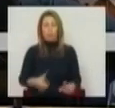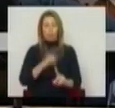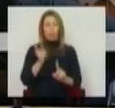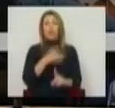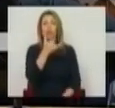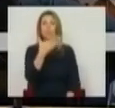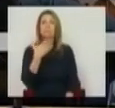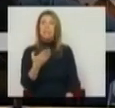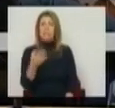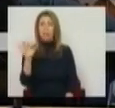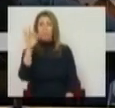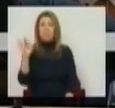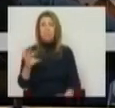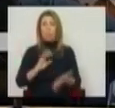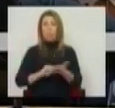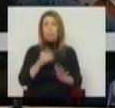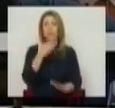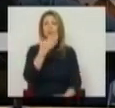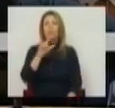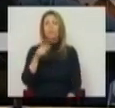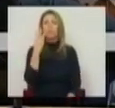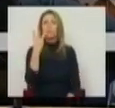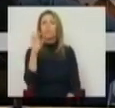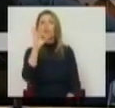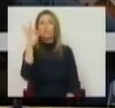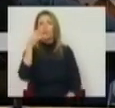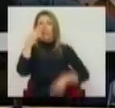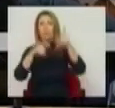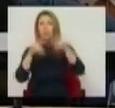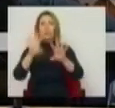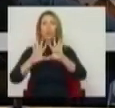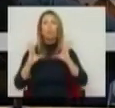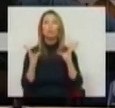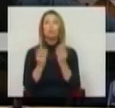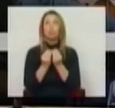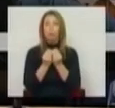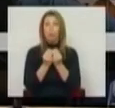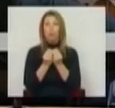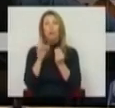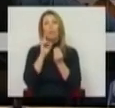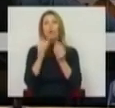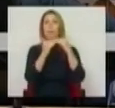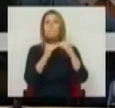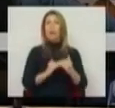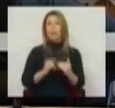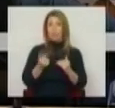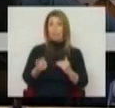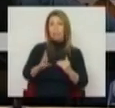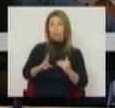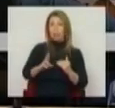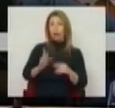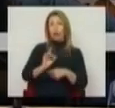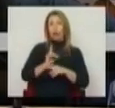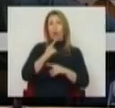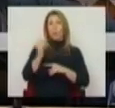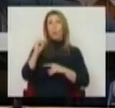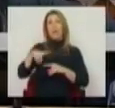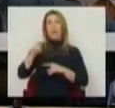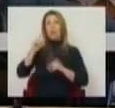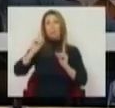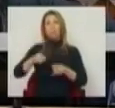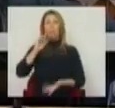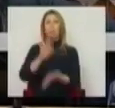incidência da pobreza atingiu 17,3% da população total, que foi o valor mais baixo desta taxa desde que o INE começou a